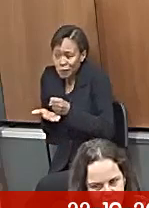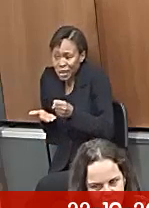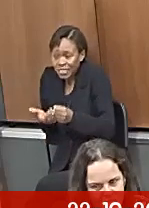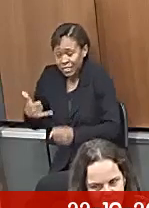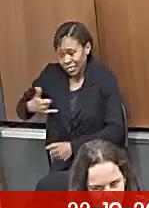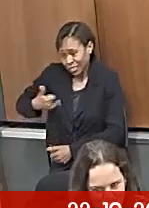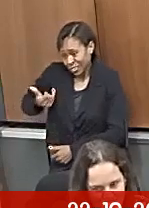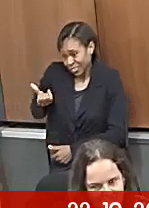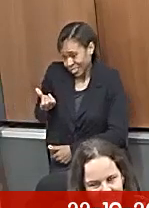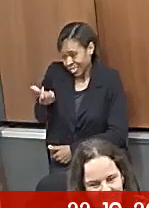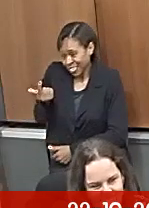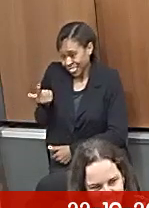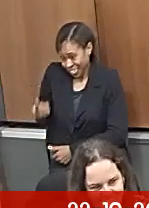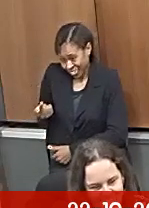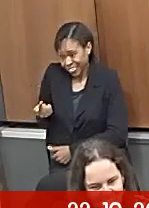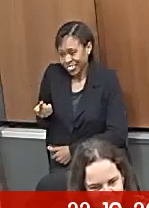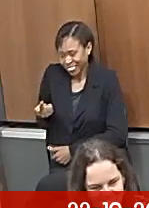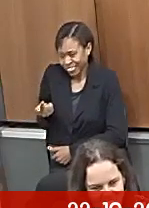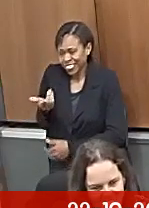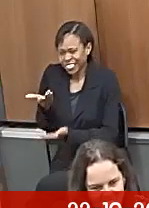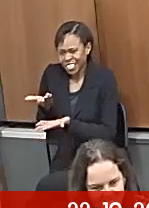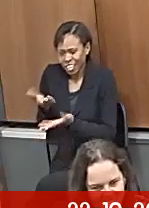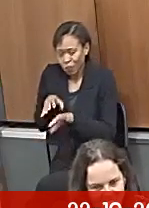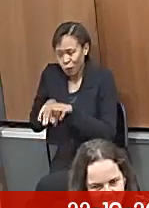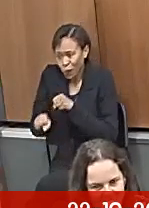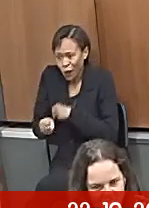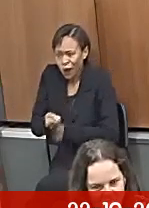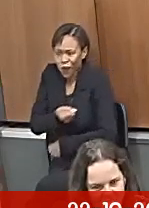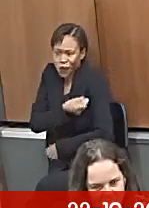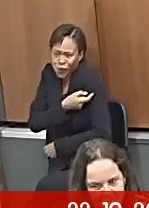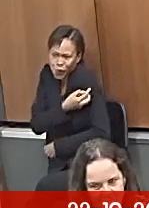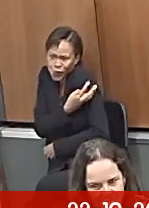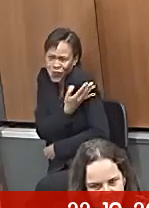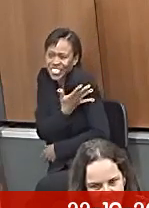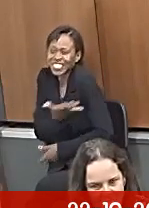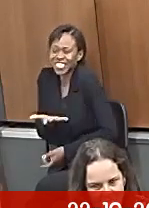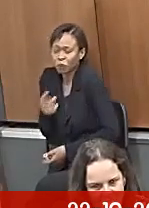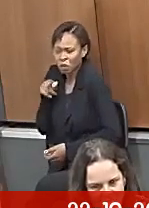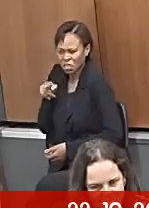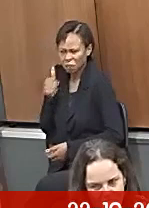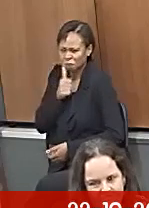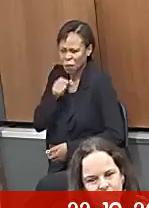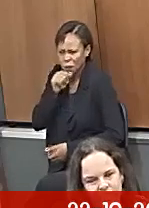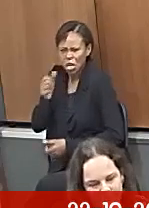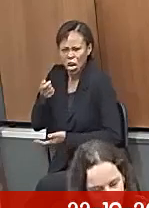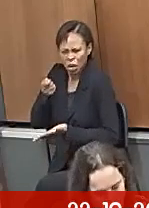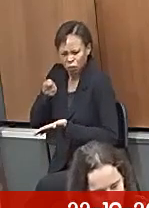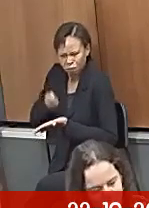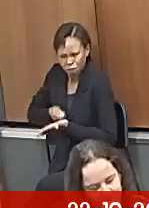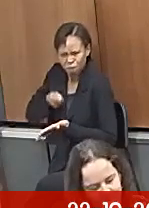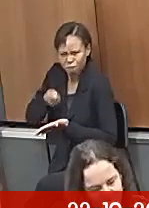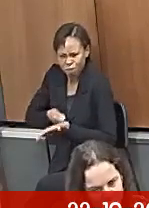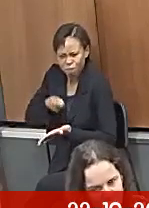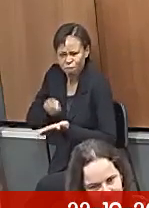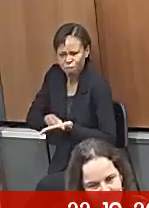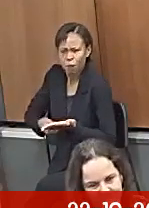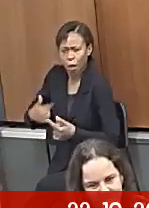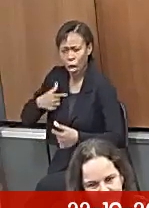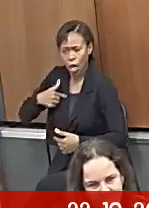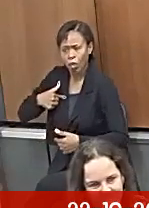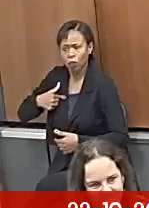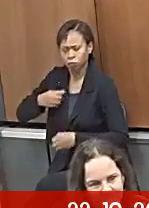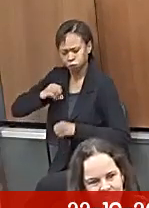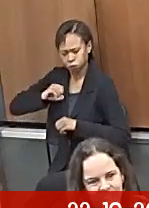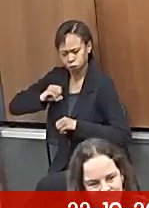67 anos, ela advogou, e muito, em prol da minha educação. Antes, que não tinha nem